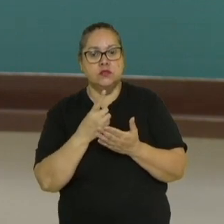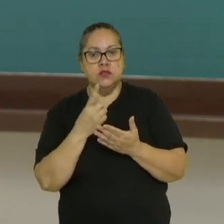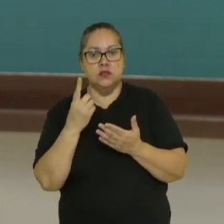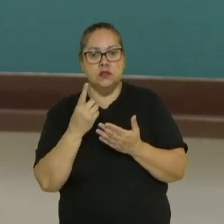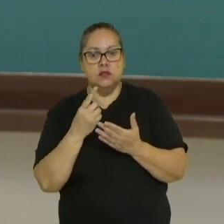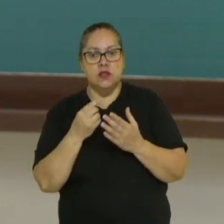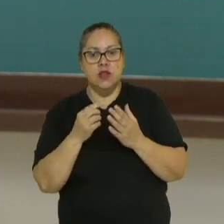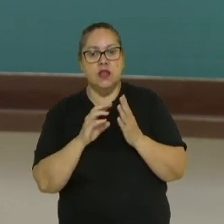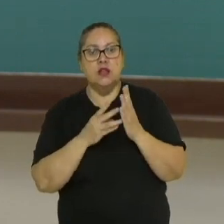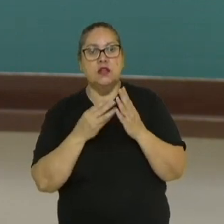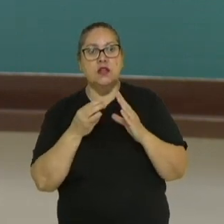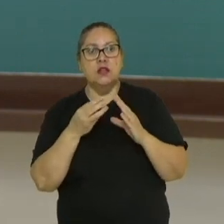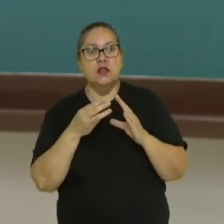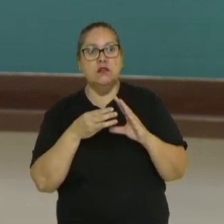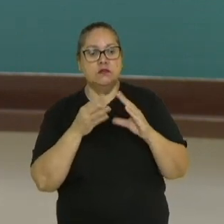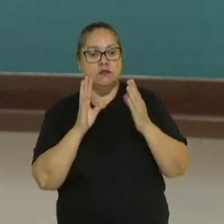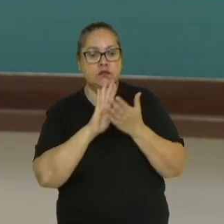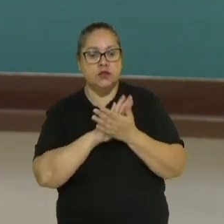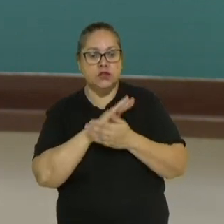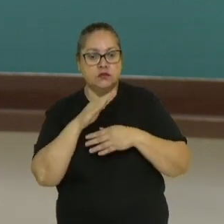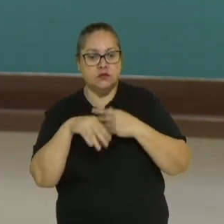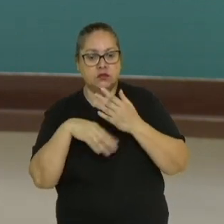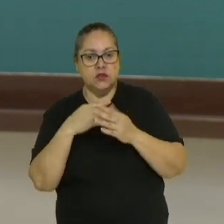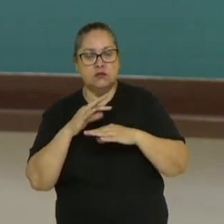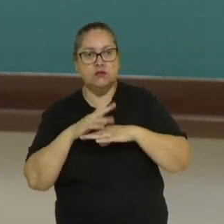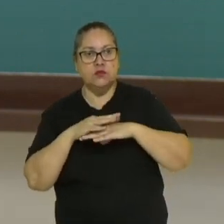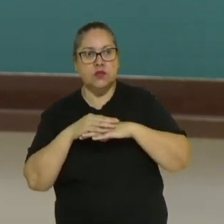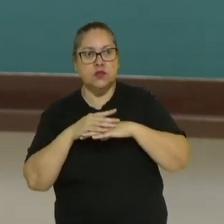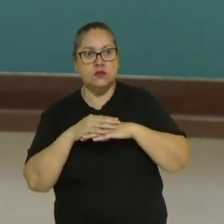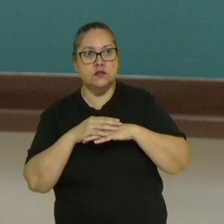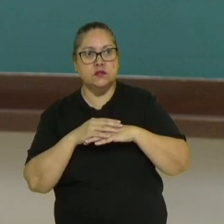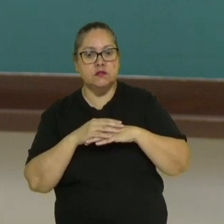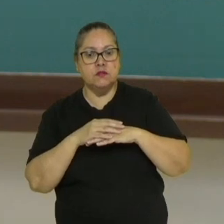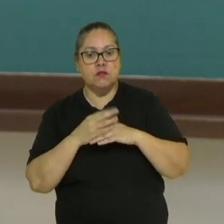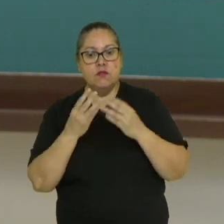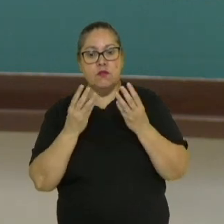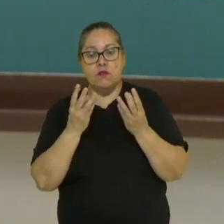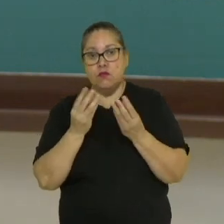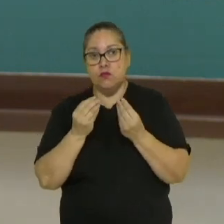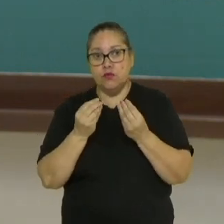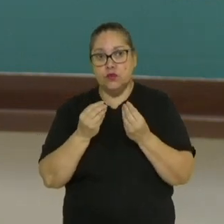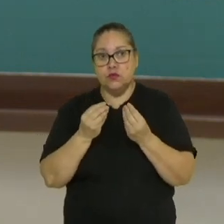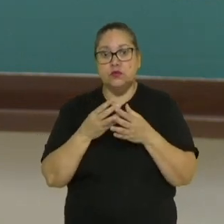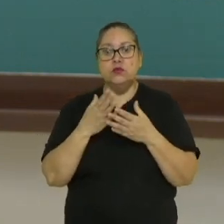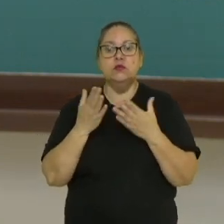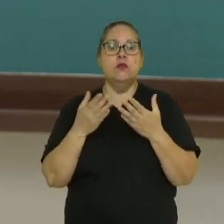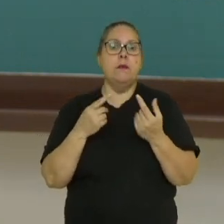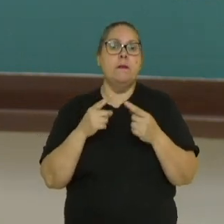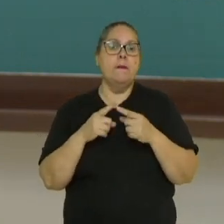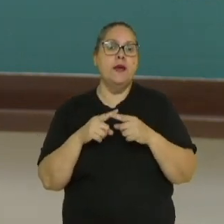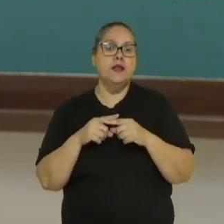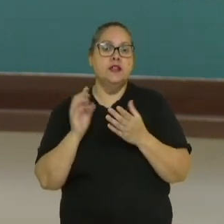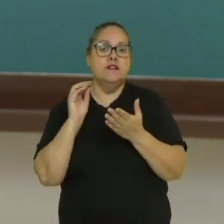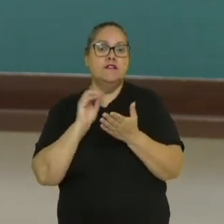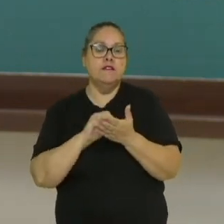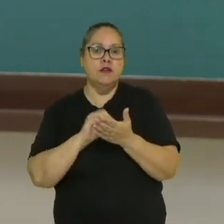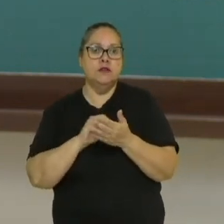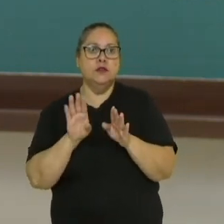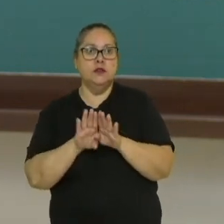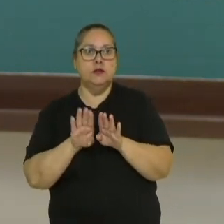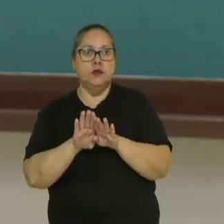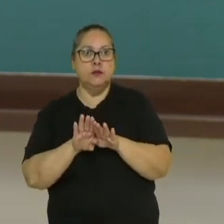célula faz, né, a apoptose, pode gerar doenças. O excesso de apoptose, mas também a ausência da